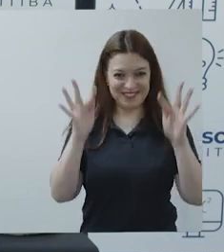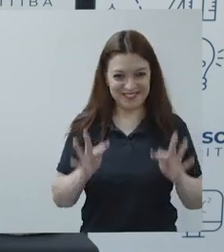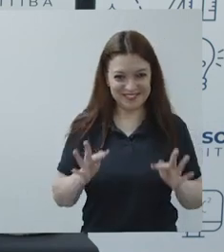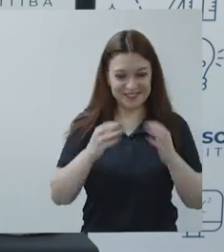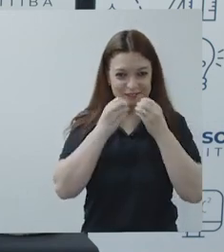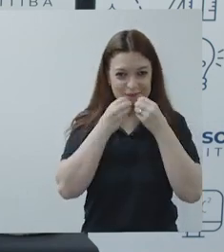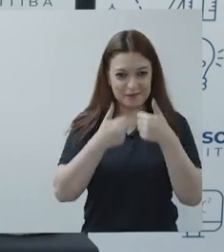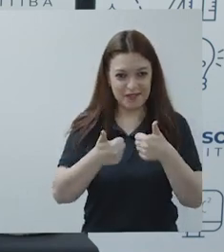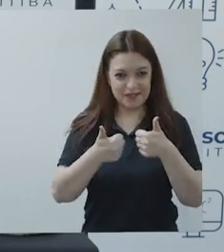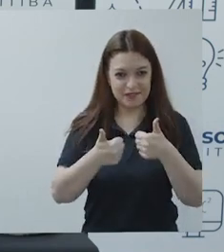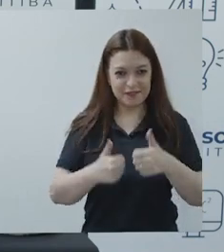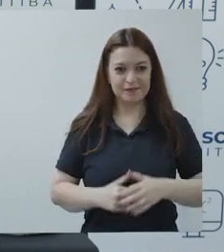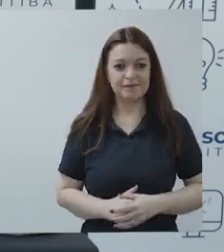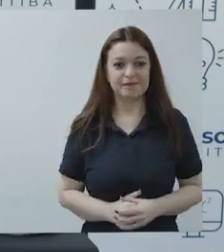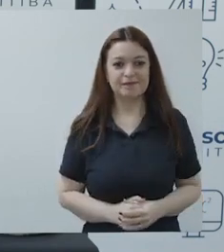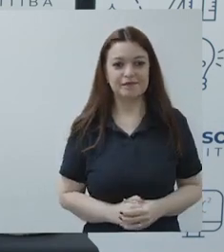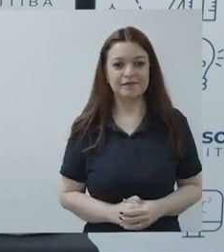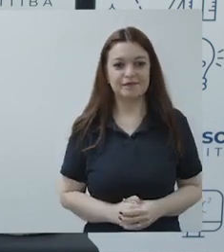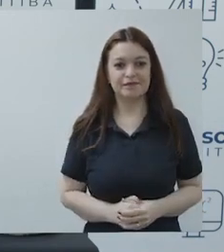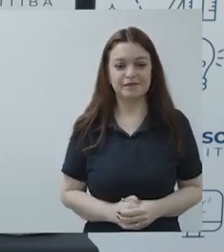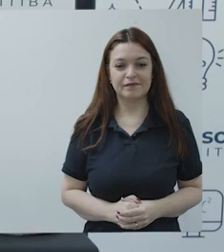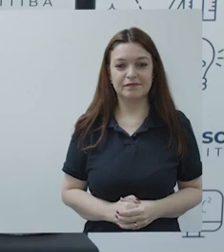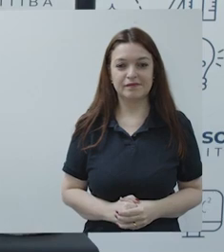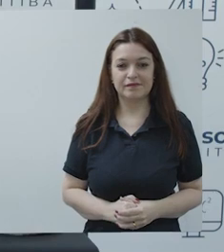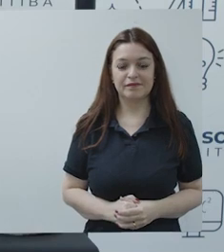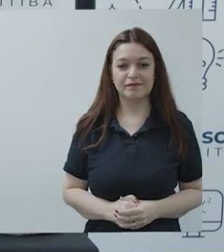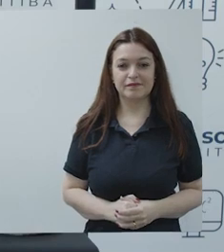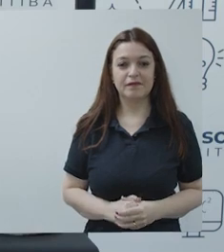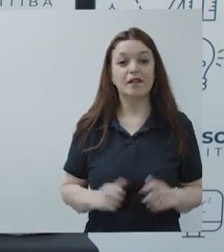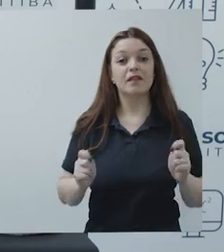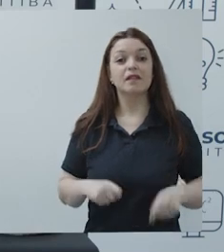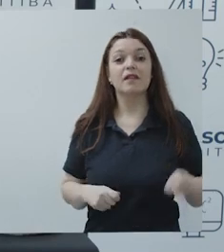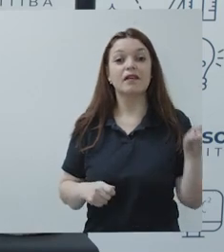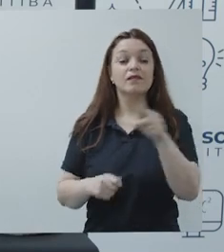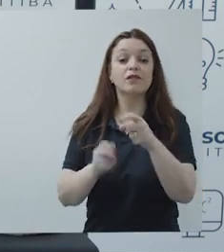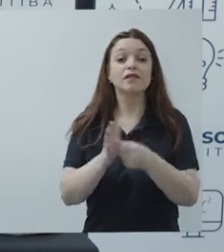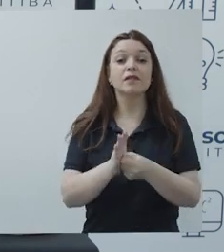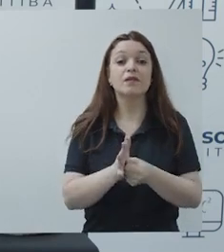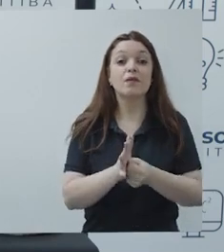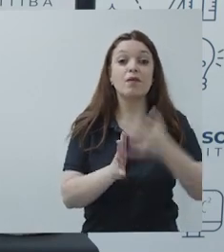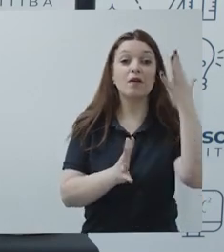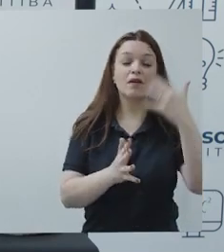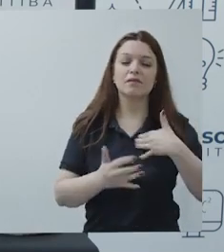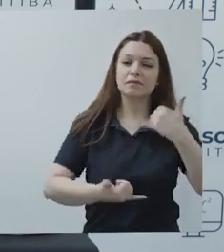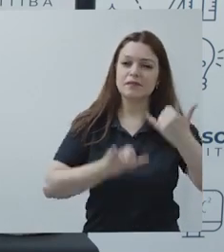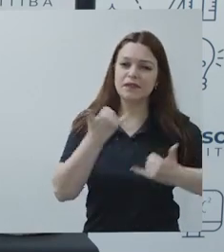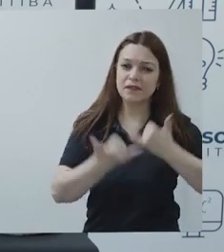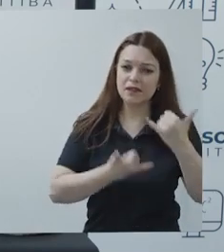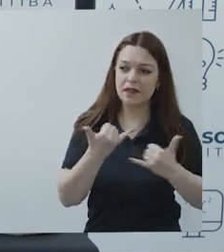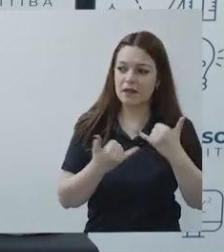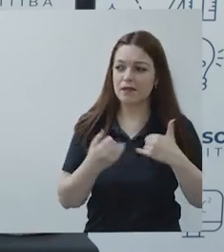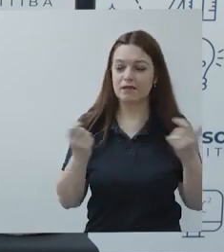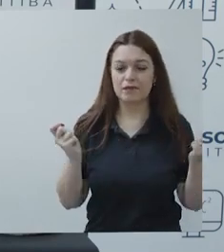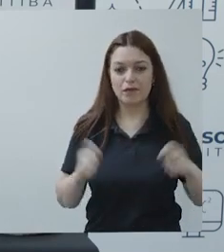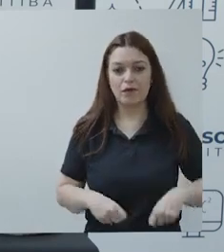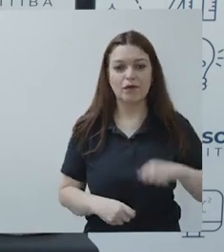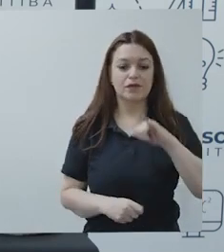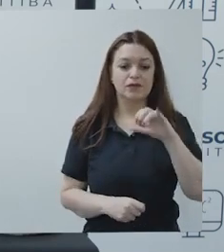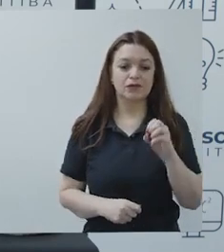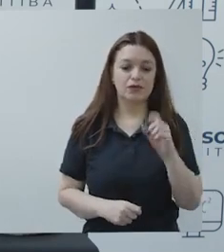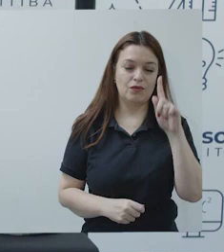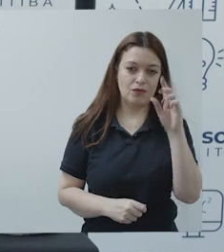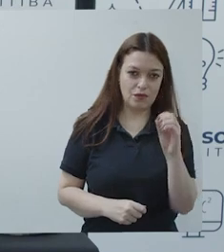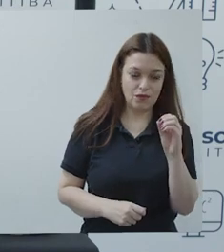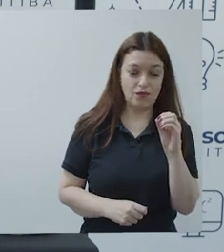tá bom. Então, gente, vocês em casa podem jogar quantas vezes vocês quiserem, usando ou o gato, ou